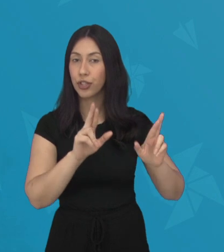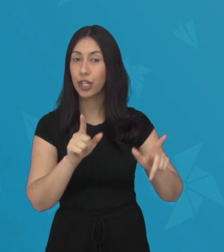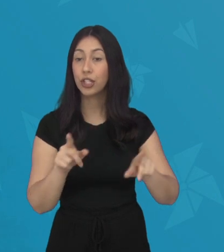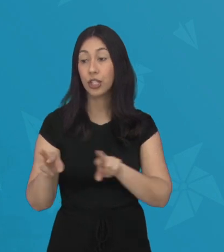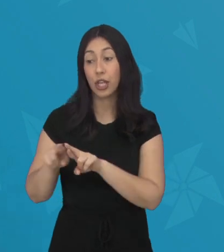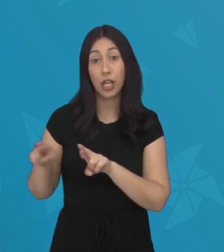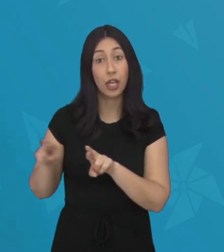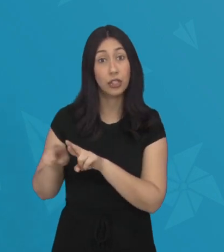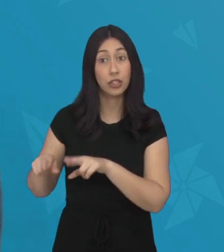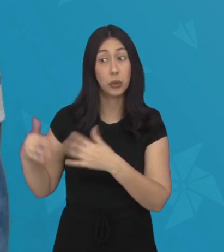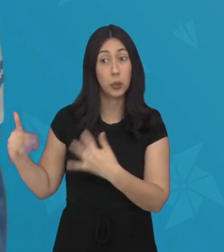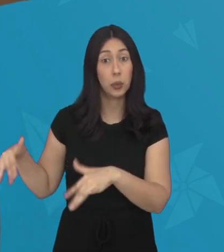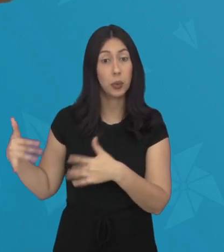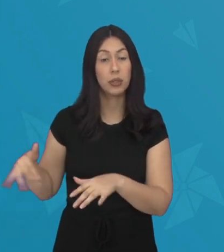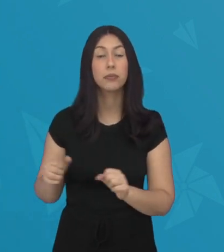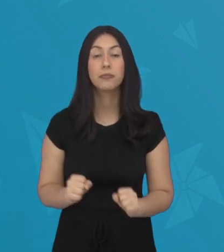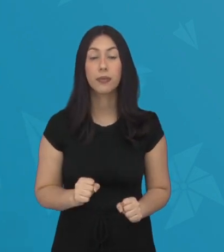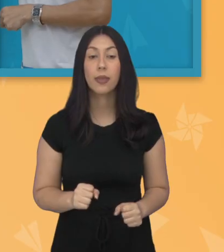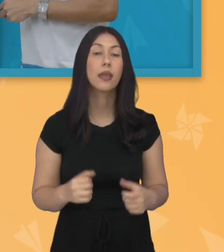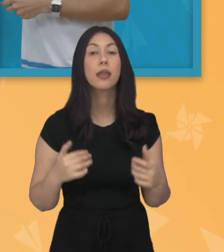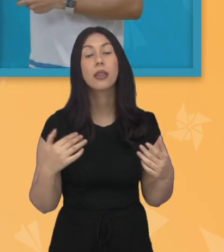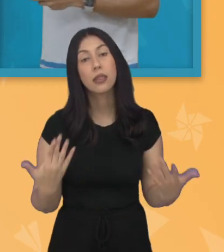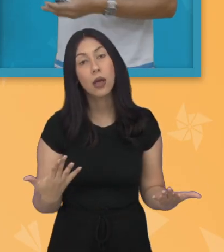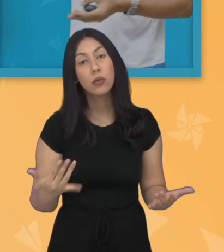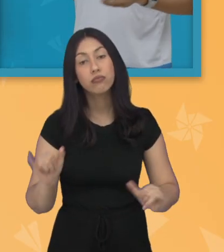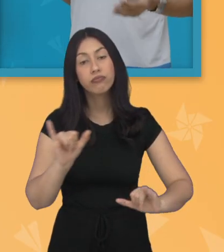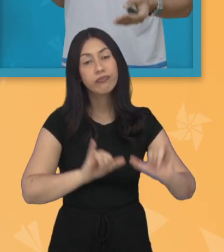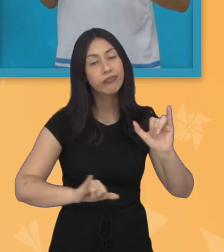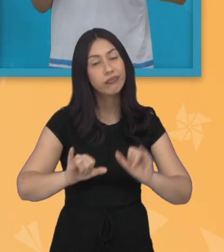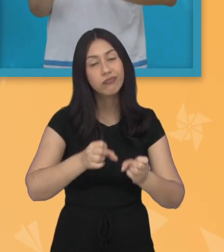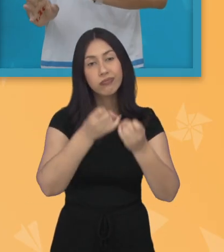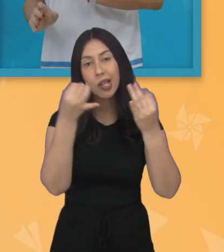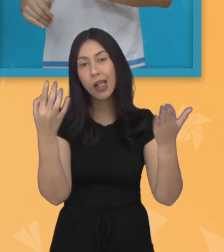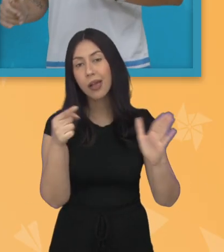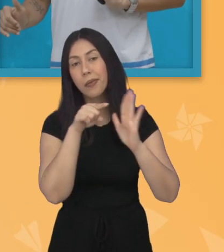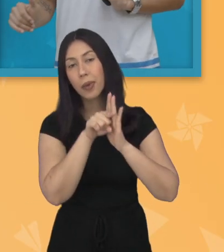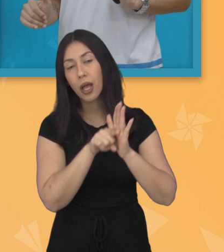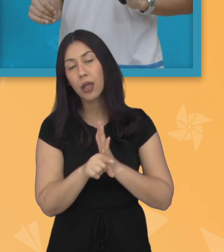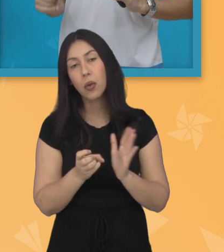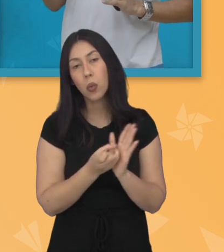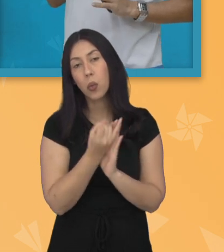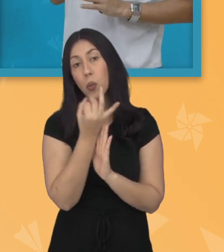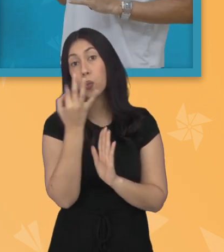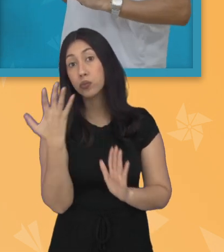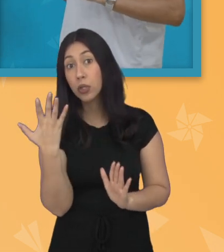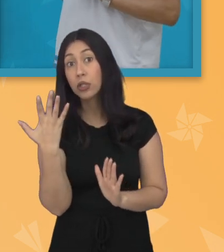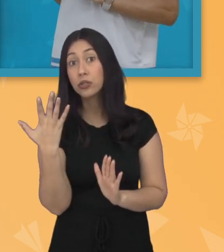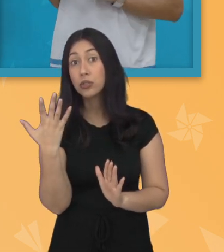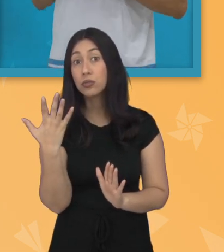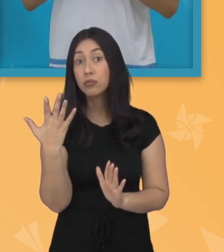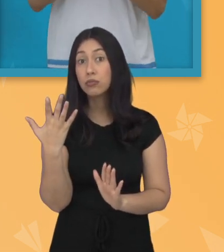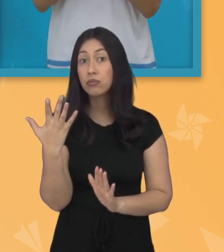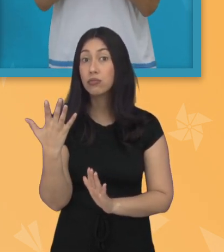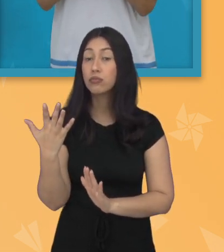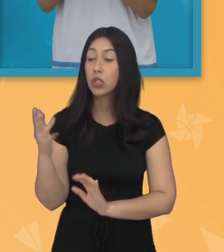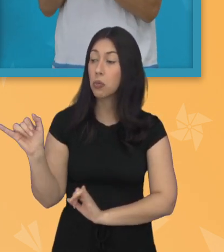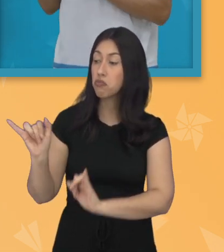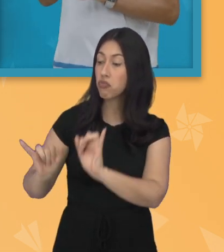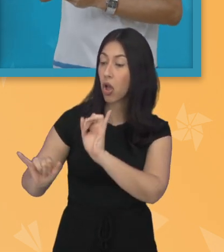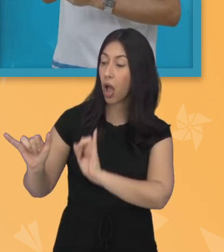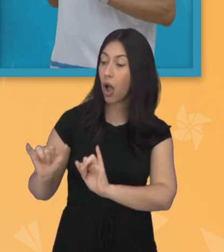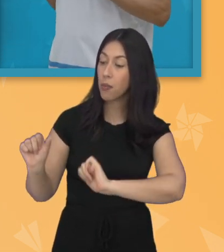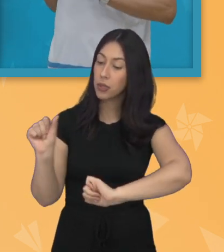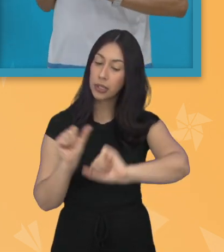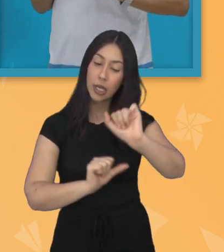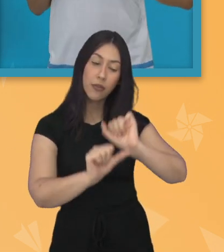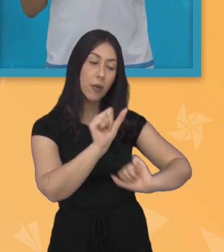de excesso de reagente e tudo mais. Bom, como eu falei, né, a estequiometria é a análise quantitativa da composição e transformação